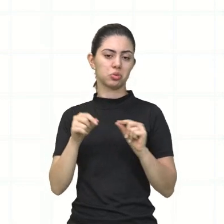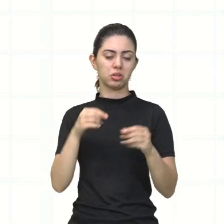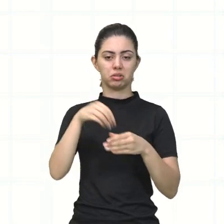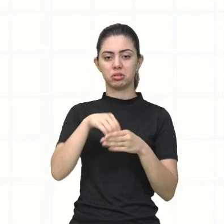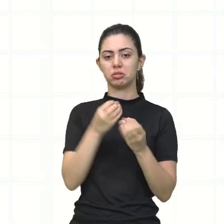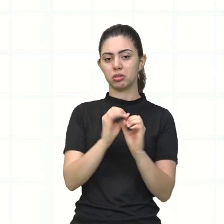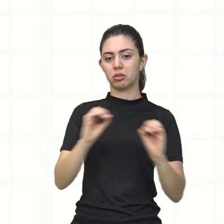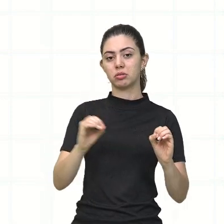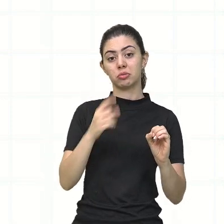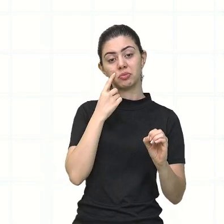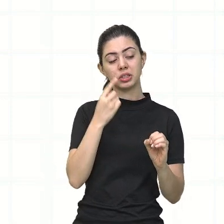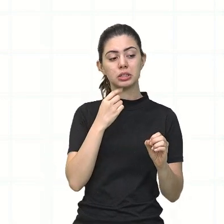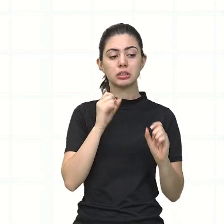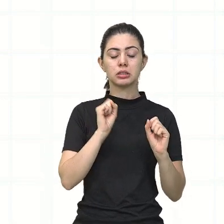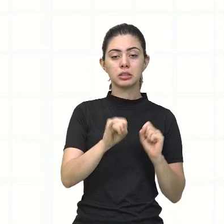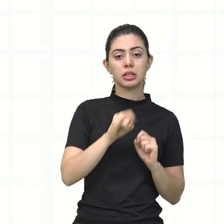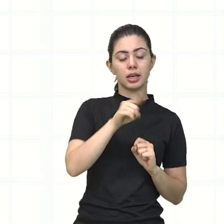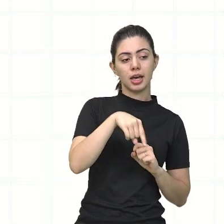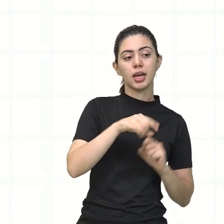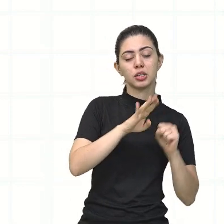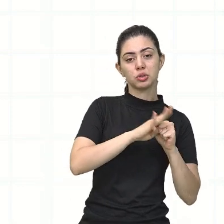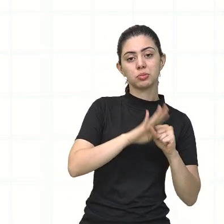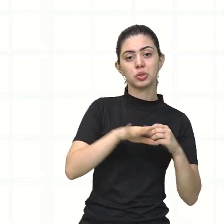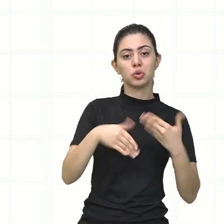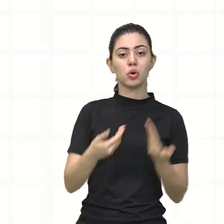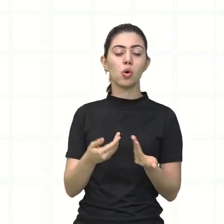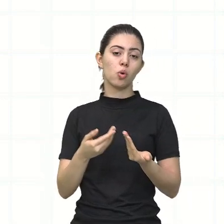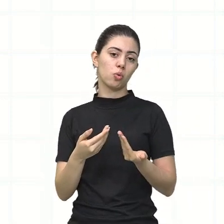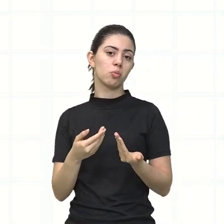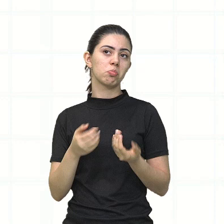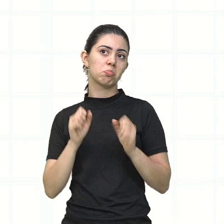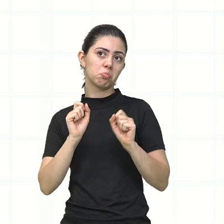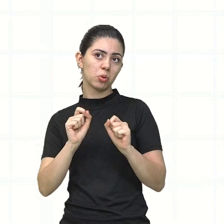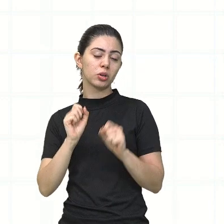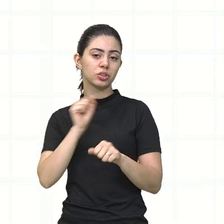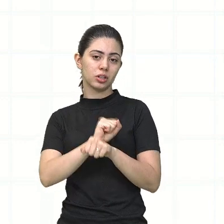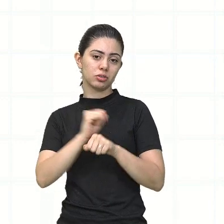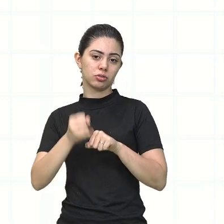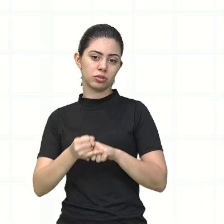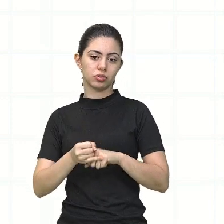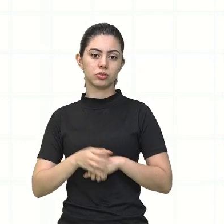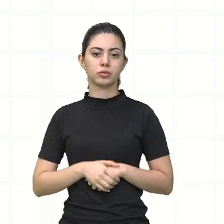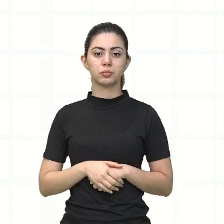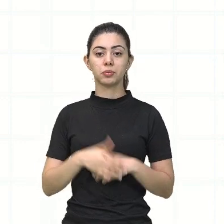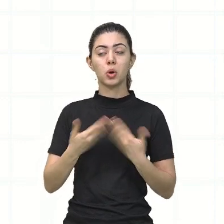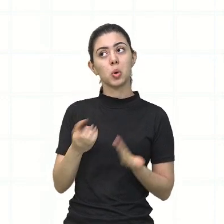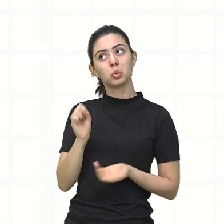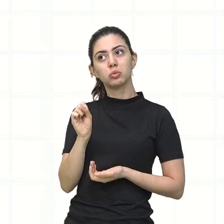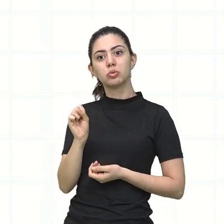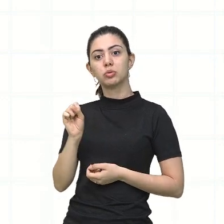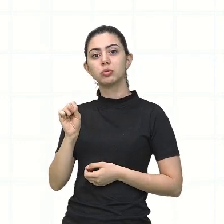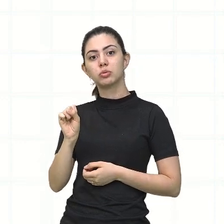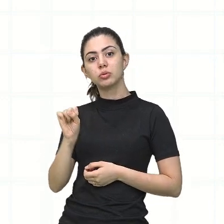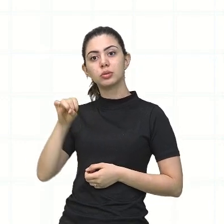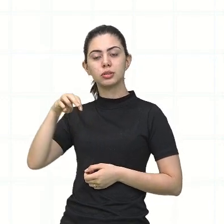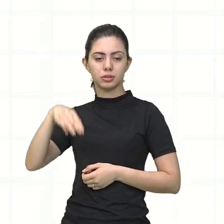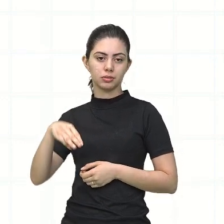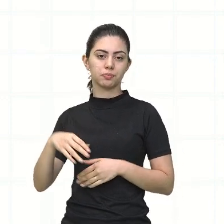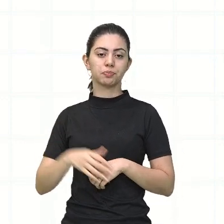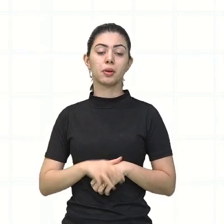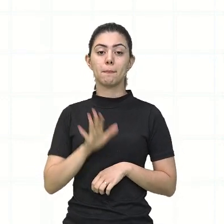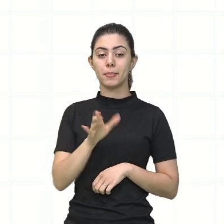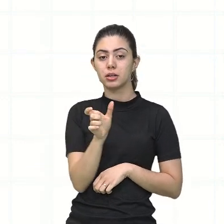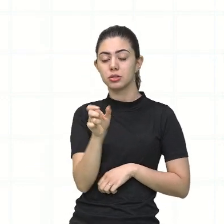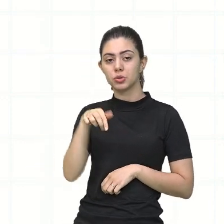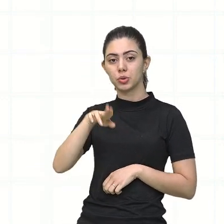se ela é uma substantiva ou se ela é uma adjetiva. E o se também pode aparecer. No caso do que, é a